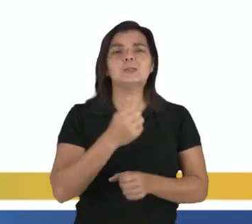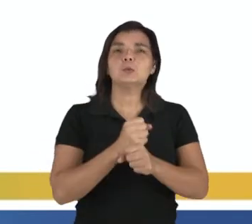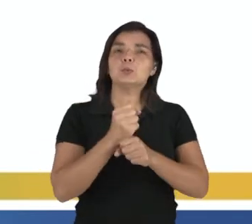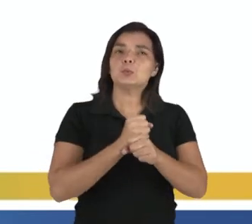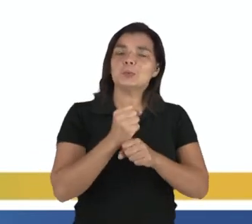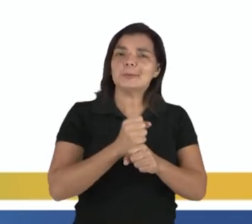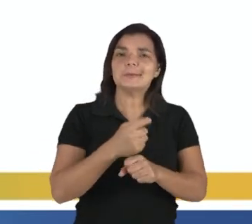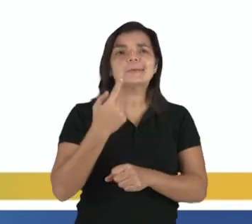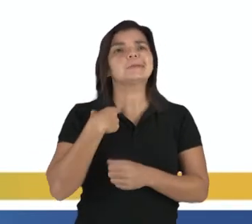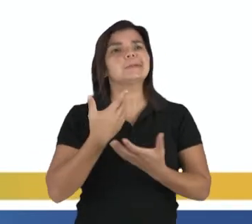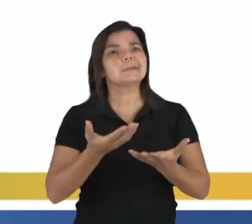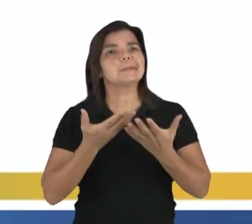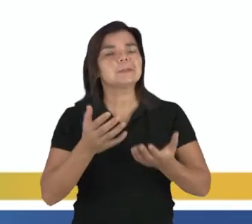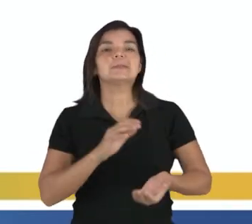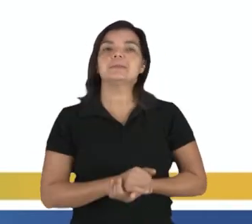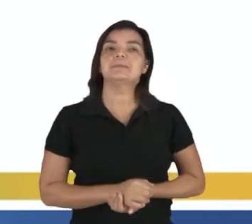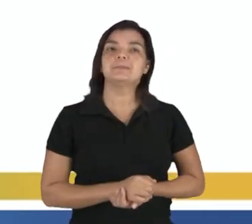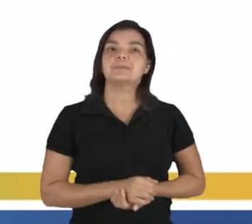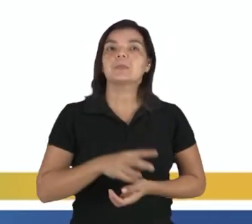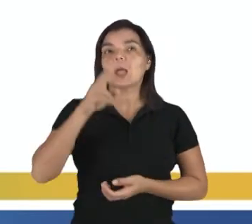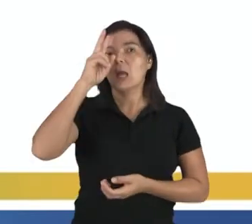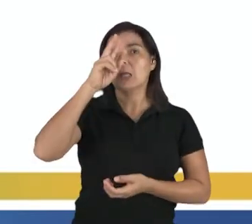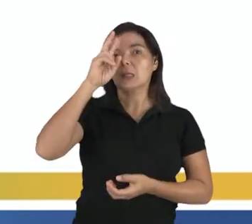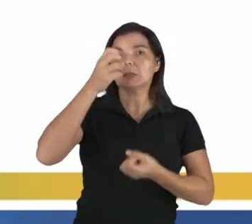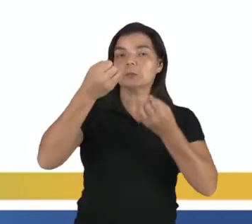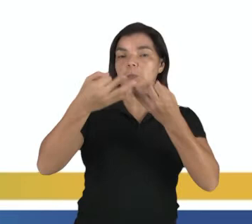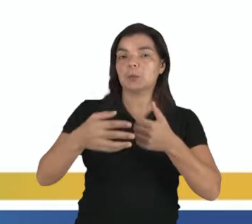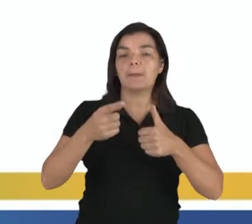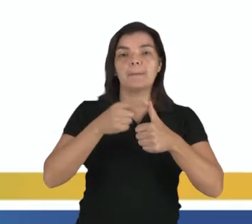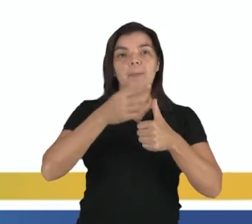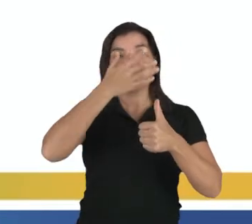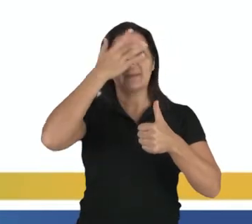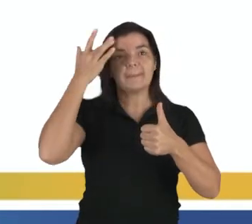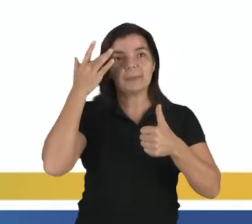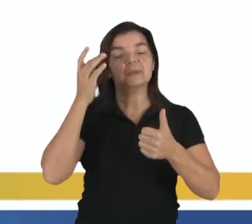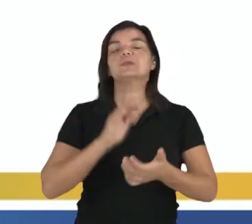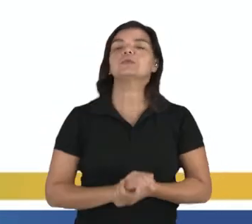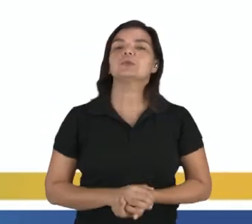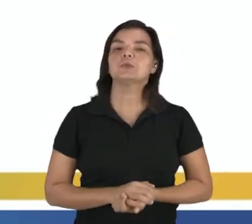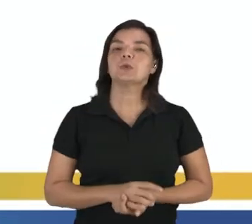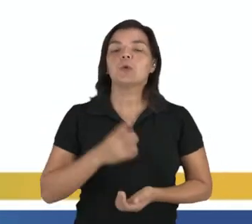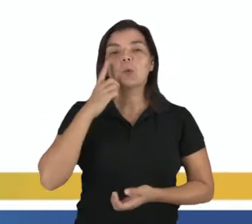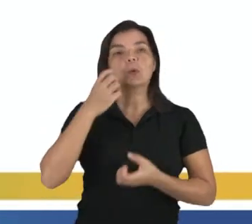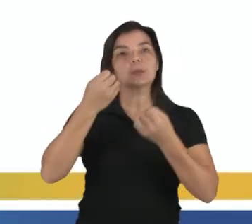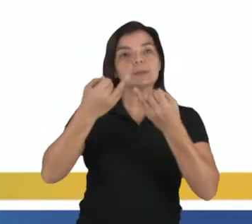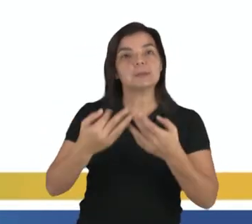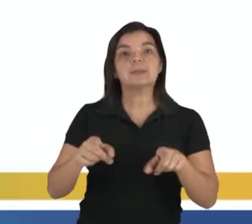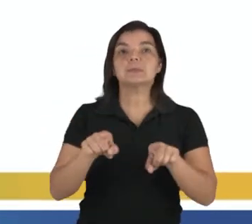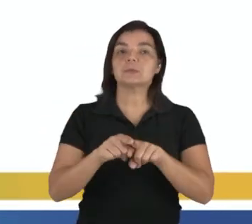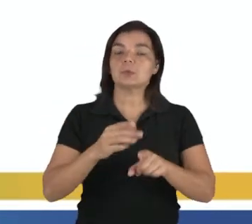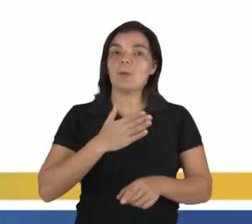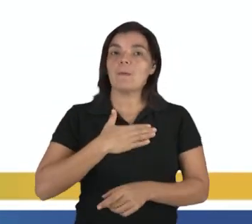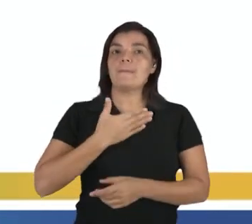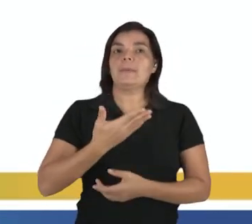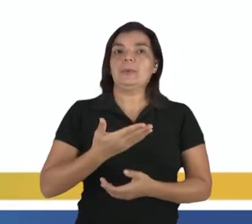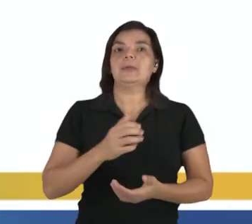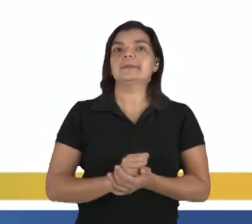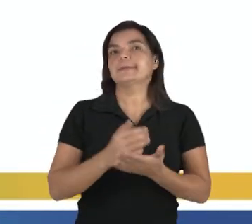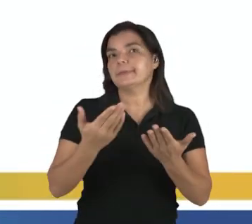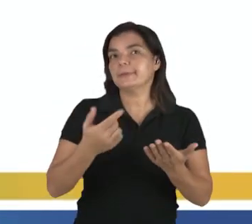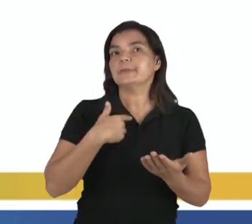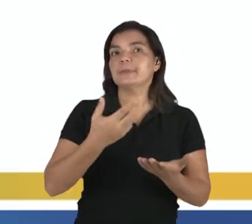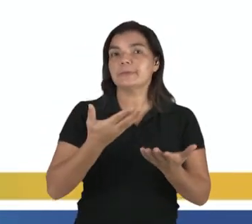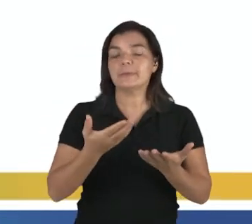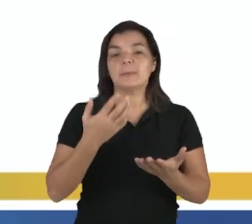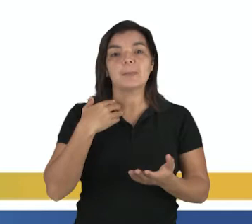ano nesta busca. A história é narrada em primeira pessoa, quando ele fala lá: a perspectiva me assusta,